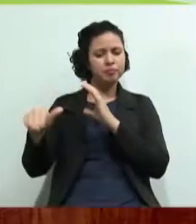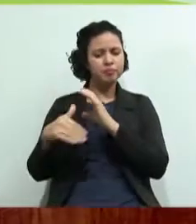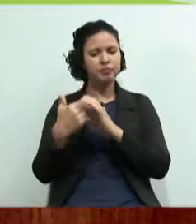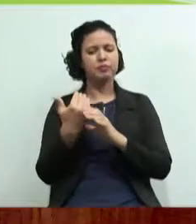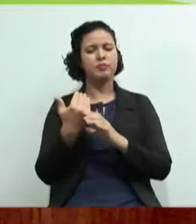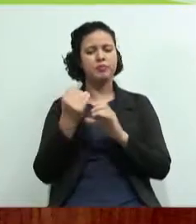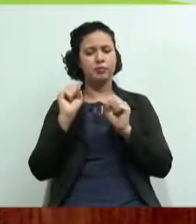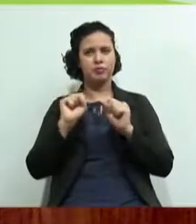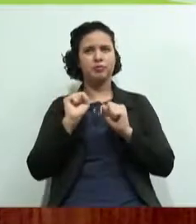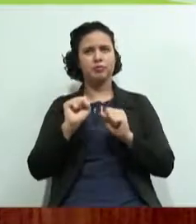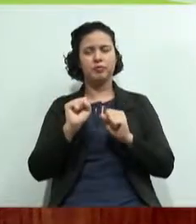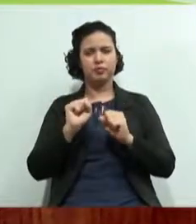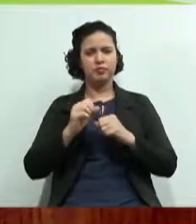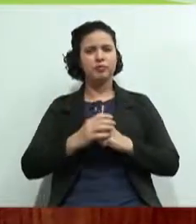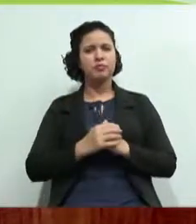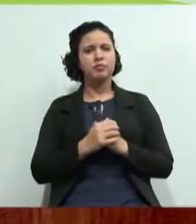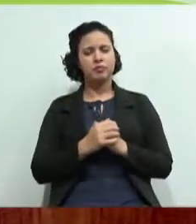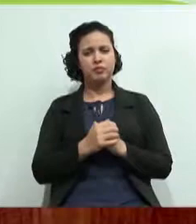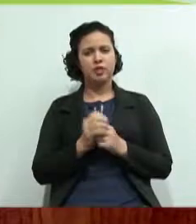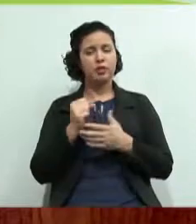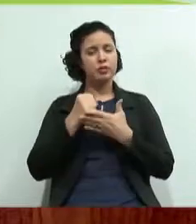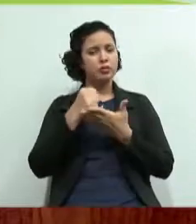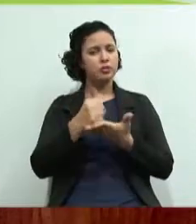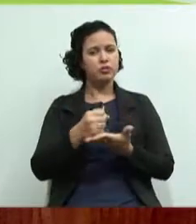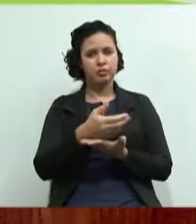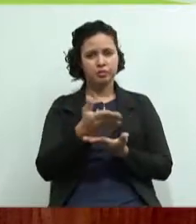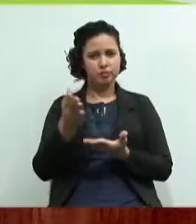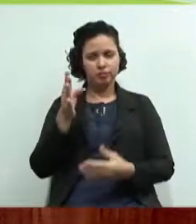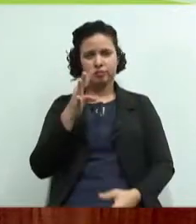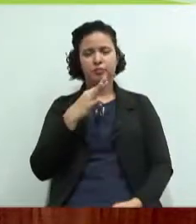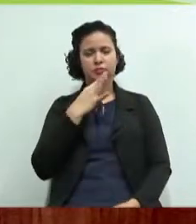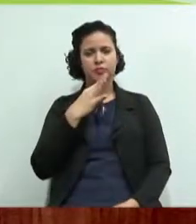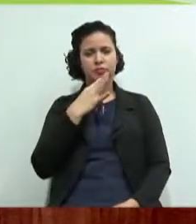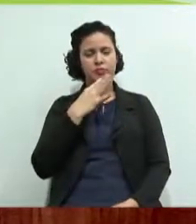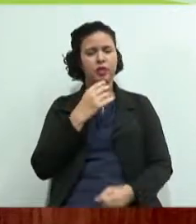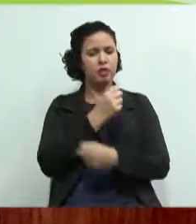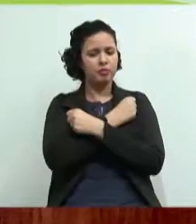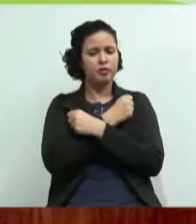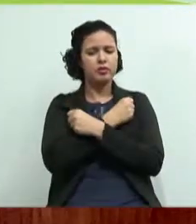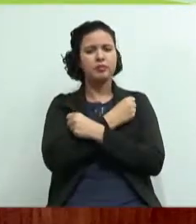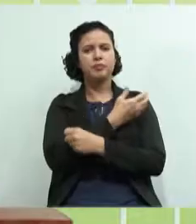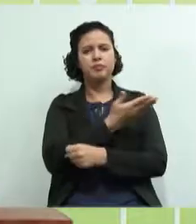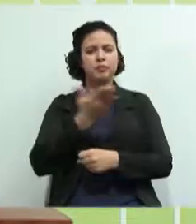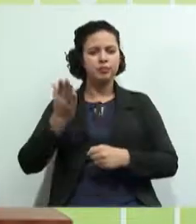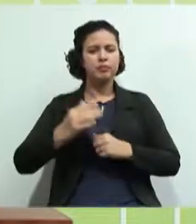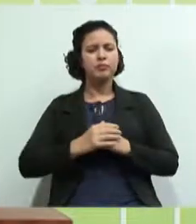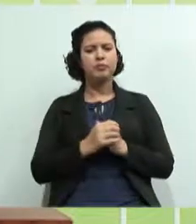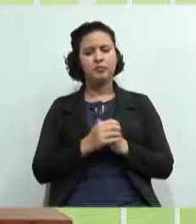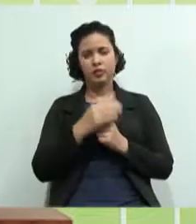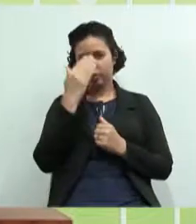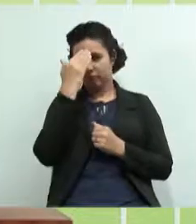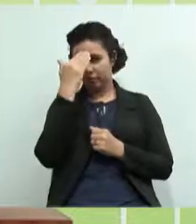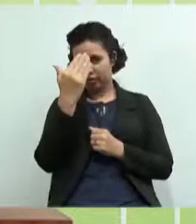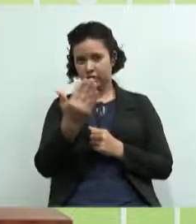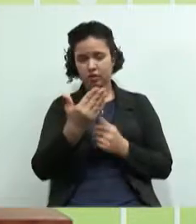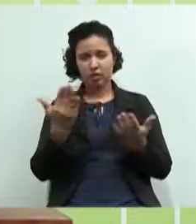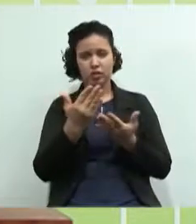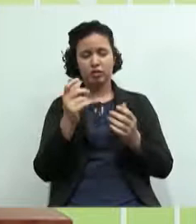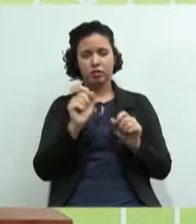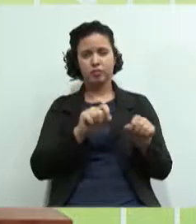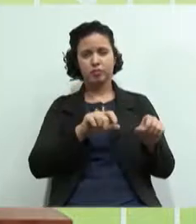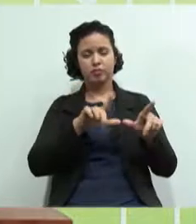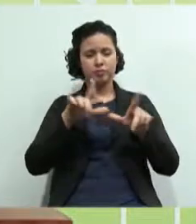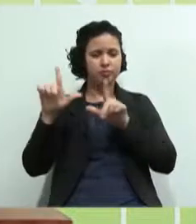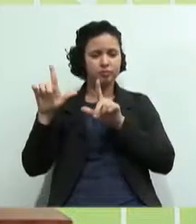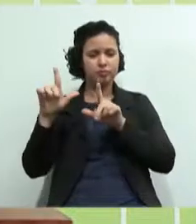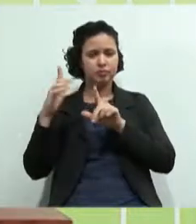ansiosos por poder contribuir no desenvolvimento de vocês, ok? Forte abraço a todos por enquanto. Obrigado, professor. Coloca aí porque eu vou passar para